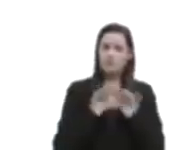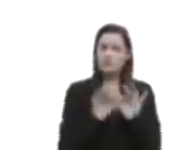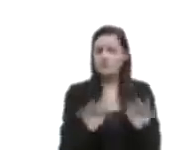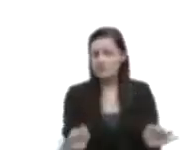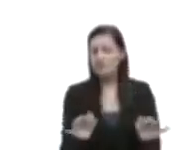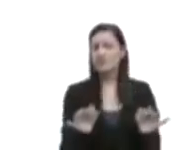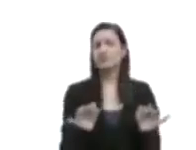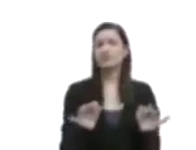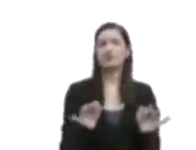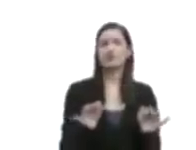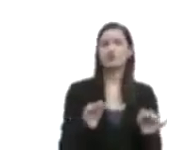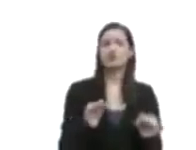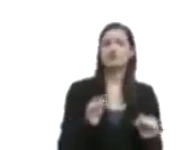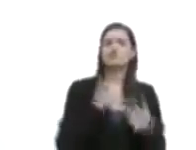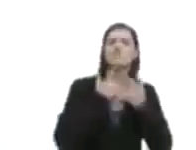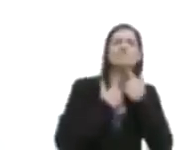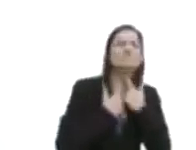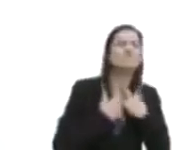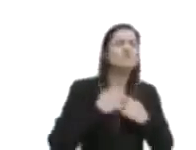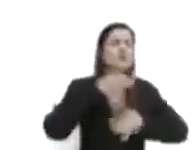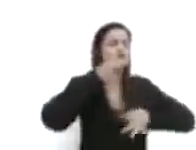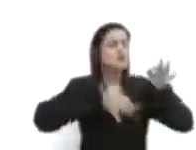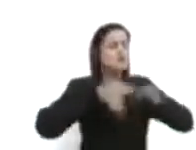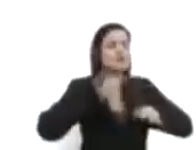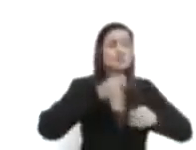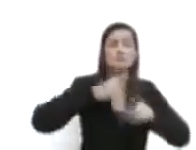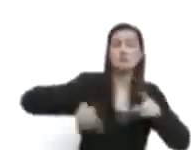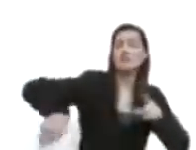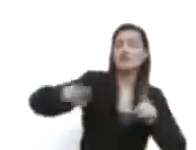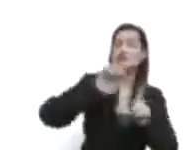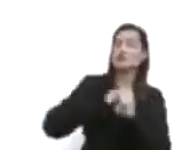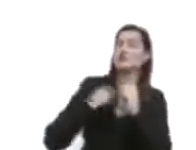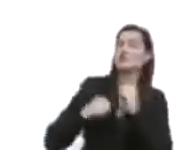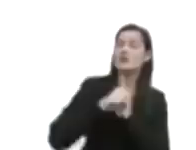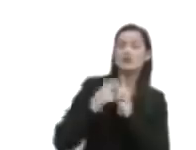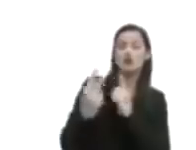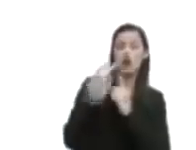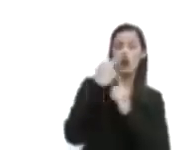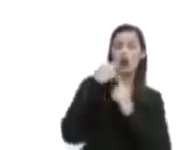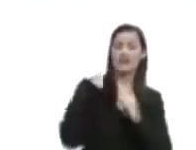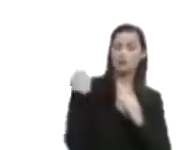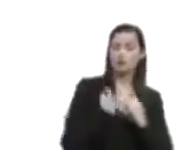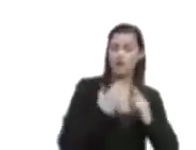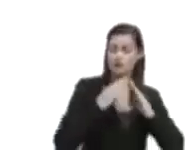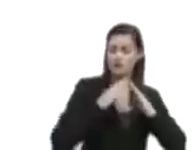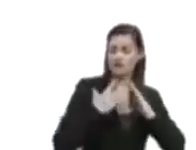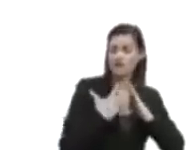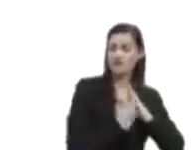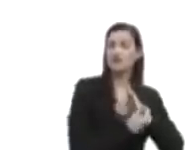sede de justiça, para que a sociedade olhe para a igreja, Deus, e testemunhe